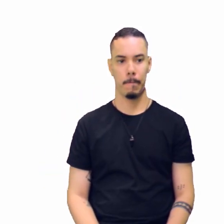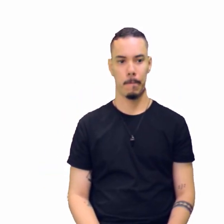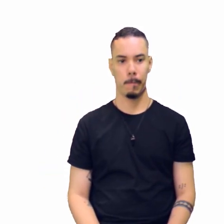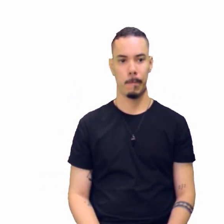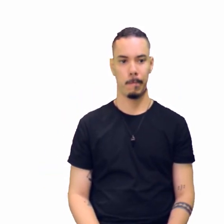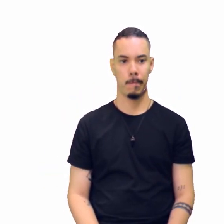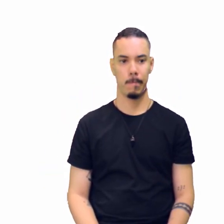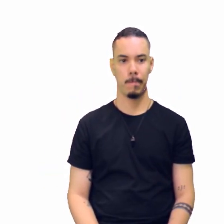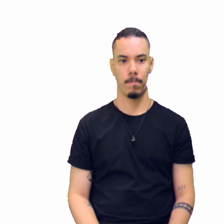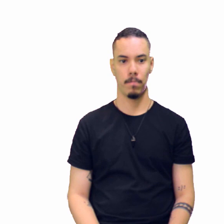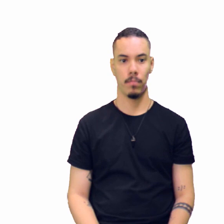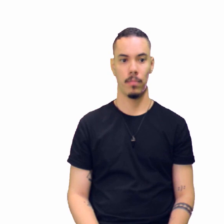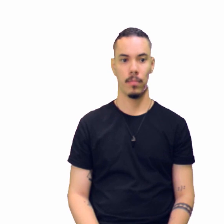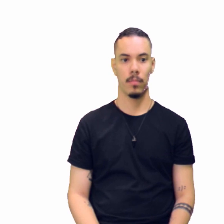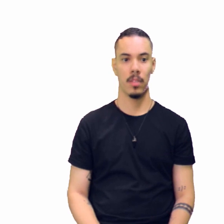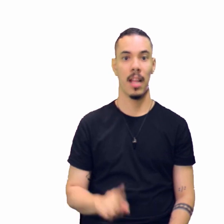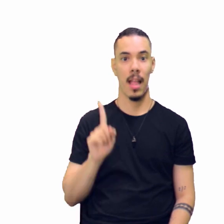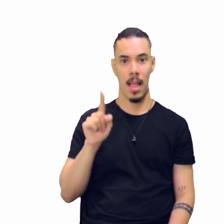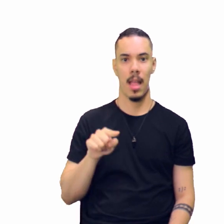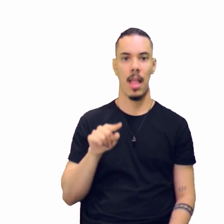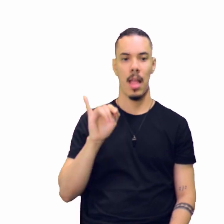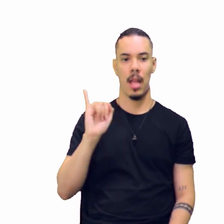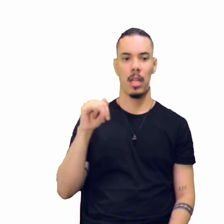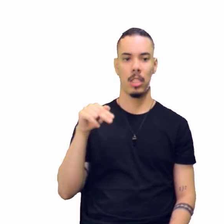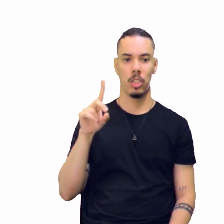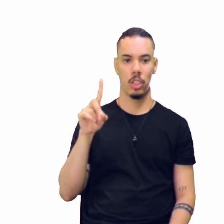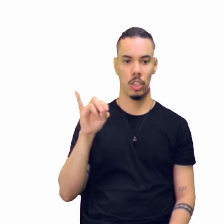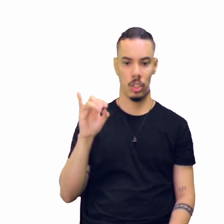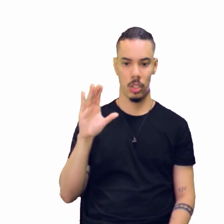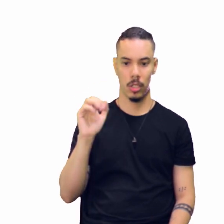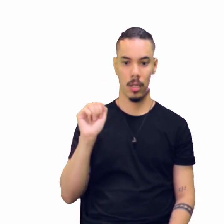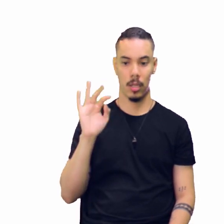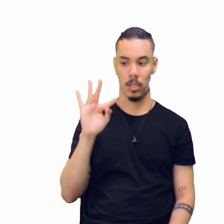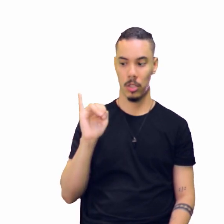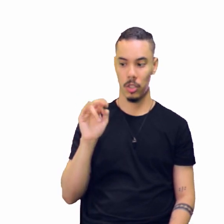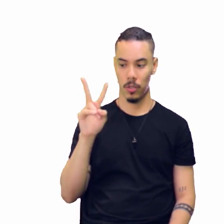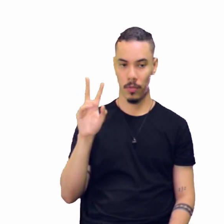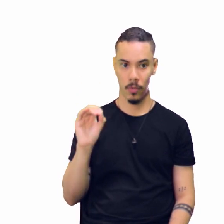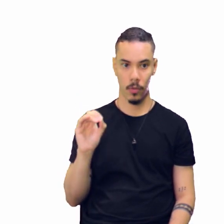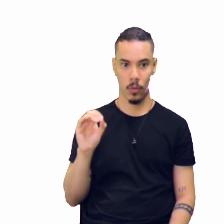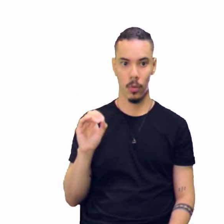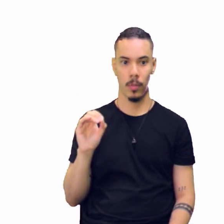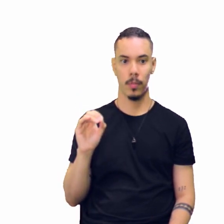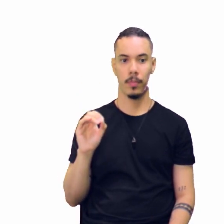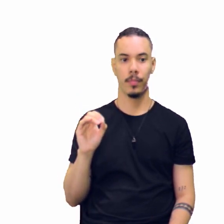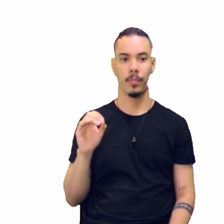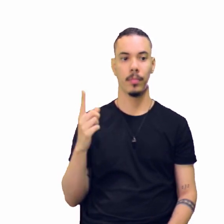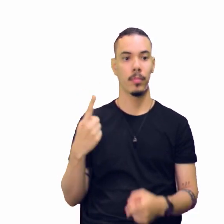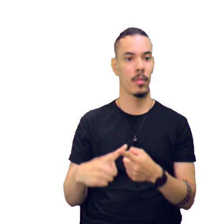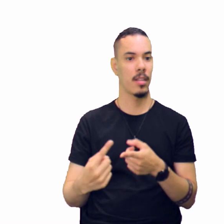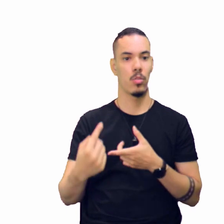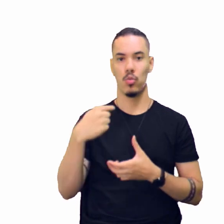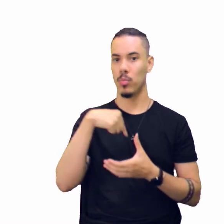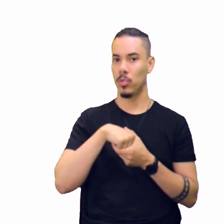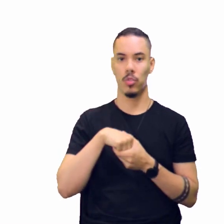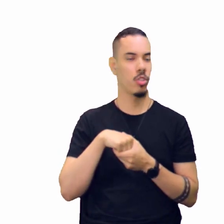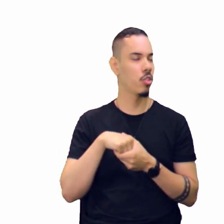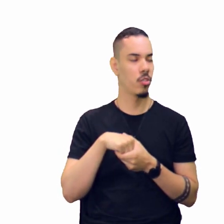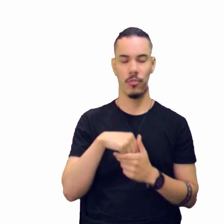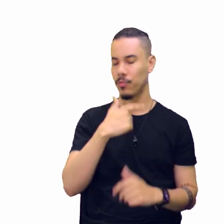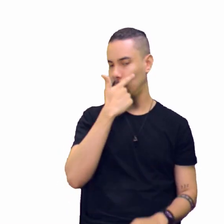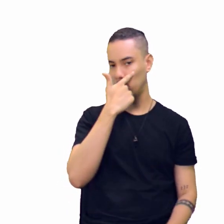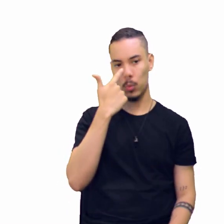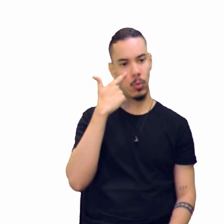é do pretérito do quê? Indicativo. Amadinho, olha só, pretérito perfeito do subjuntivo não tem. Só